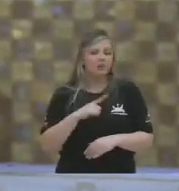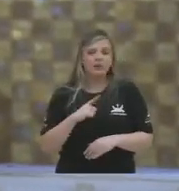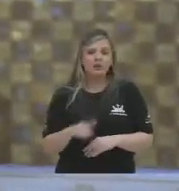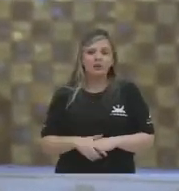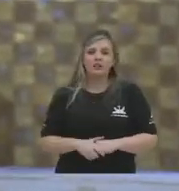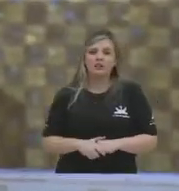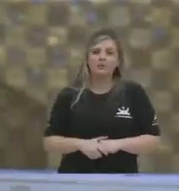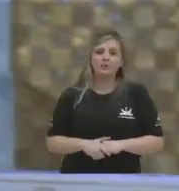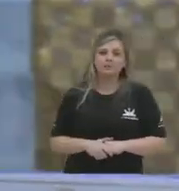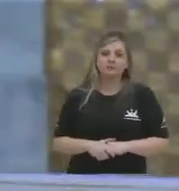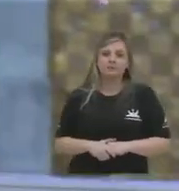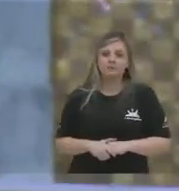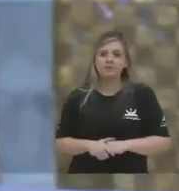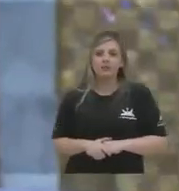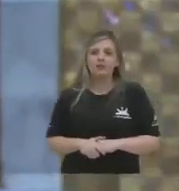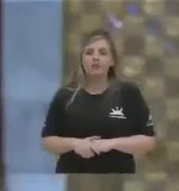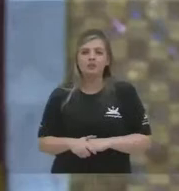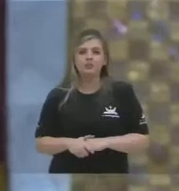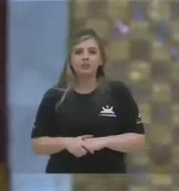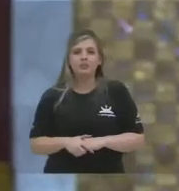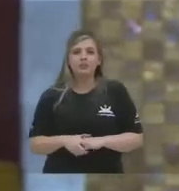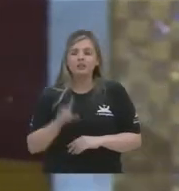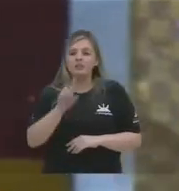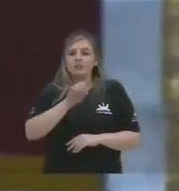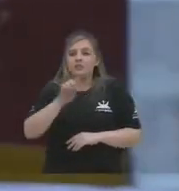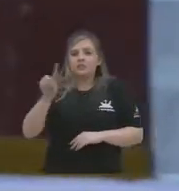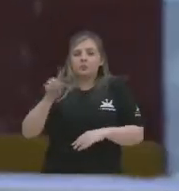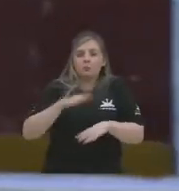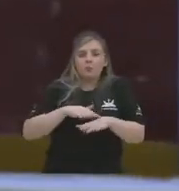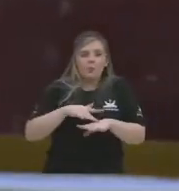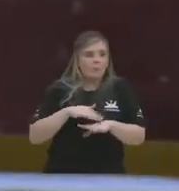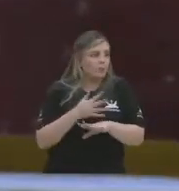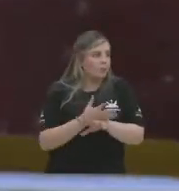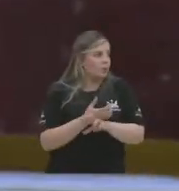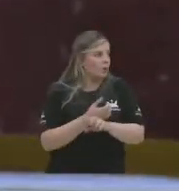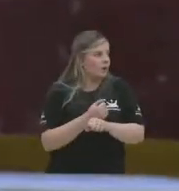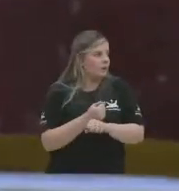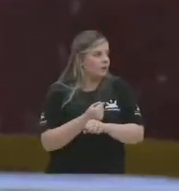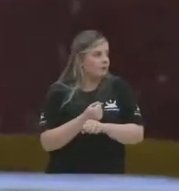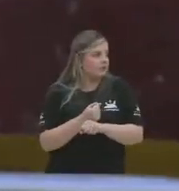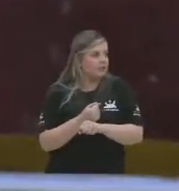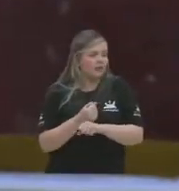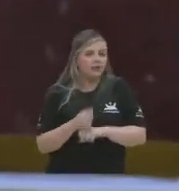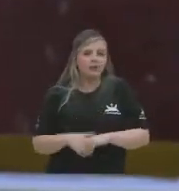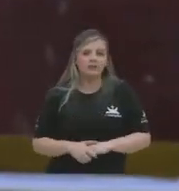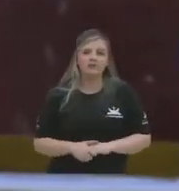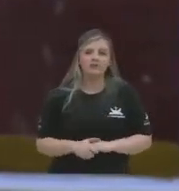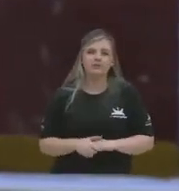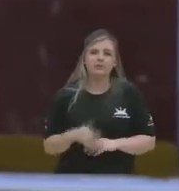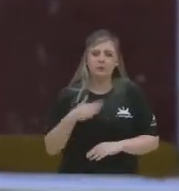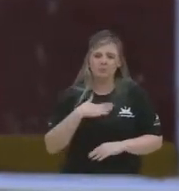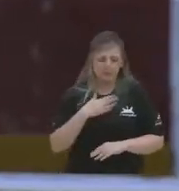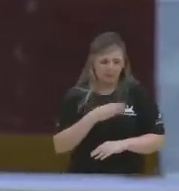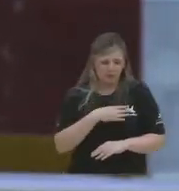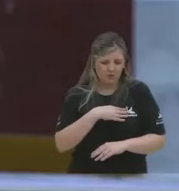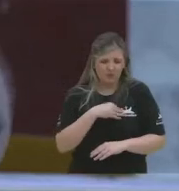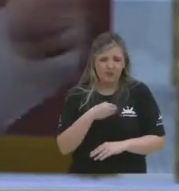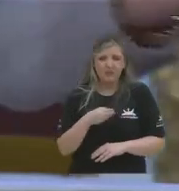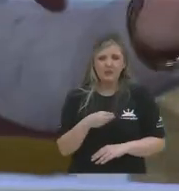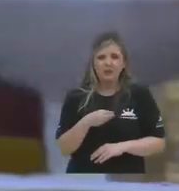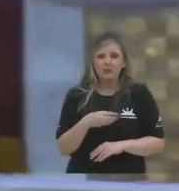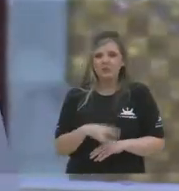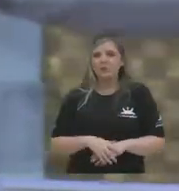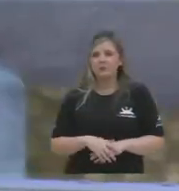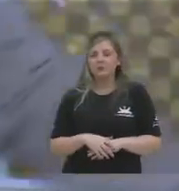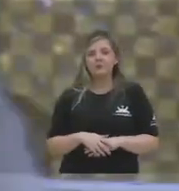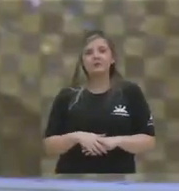Então tu vai dizer: Deus, cura a depressão do meu filho. Sim, tudo bem, a confiança em Deus tem que ser total, mas